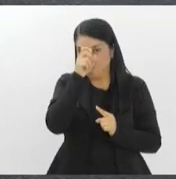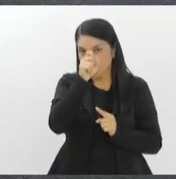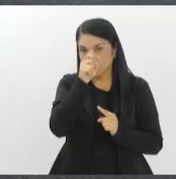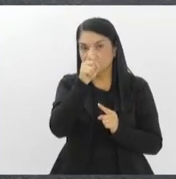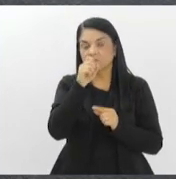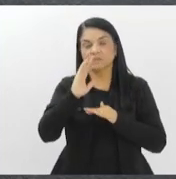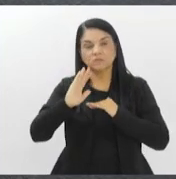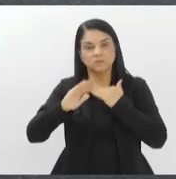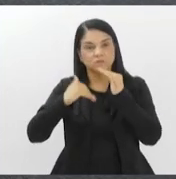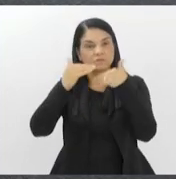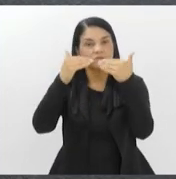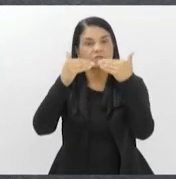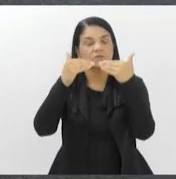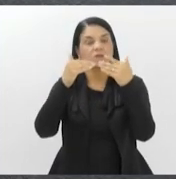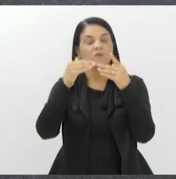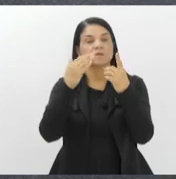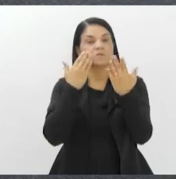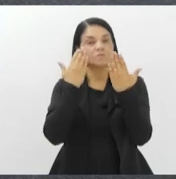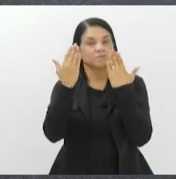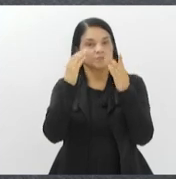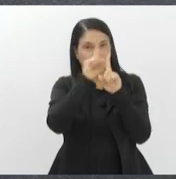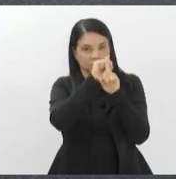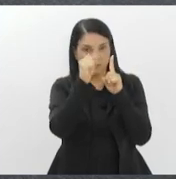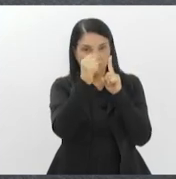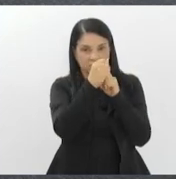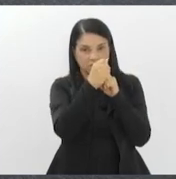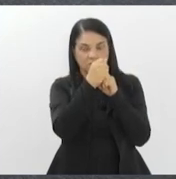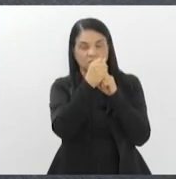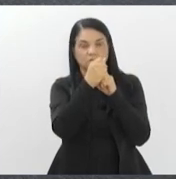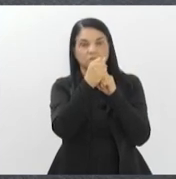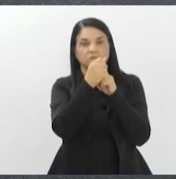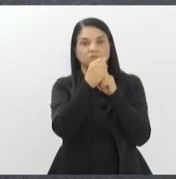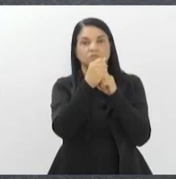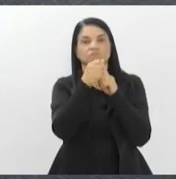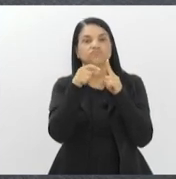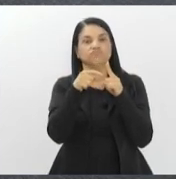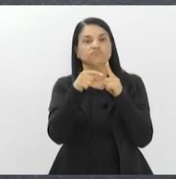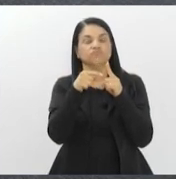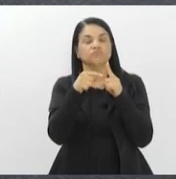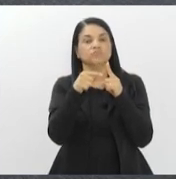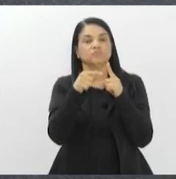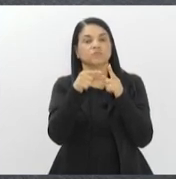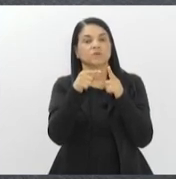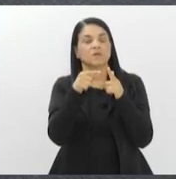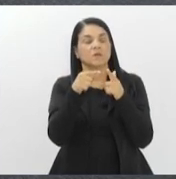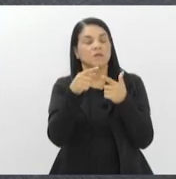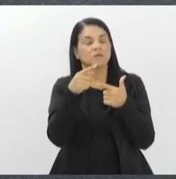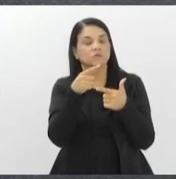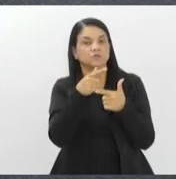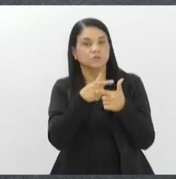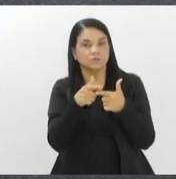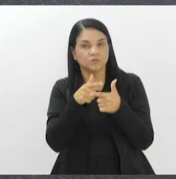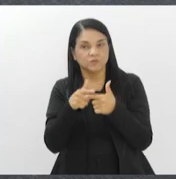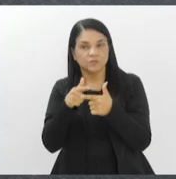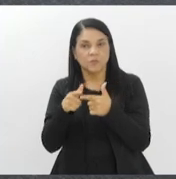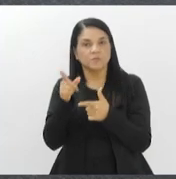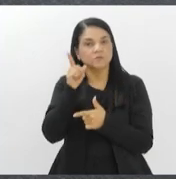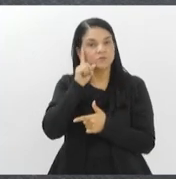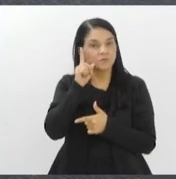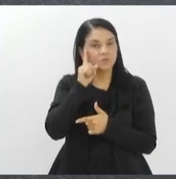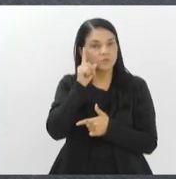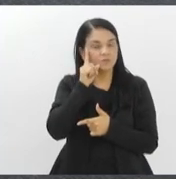e o desenvolvimento psicossocial diante dos conflitos, conflitos cotidianos